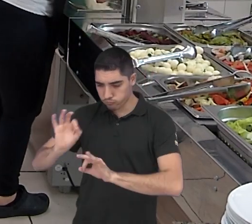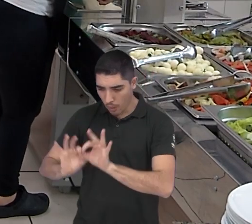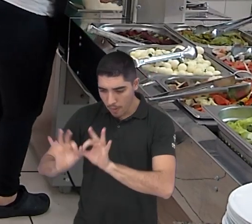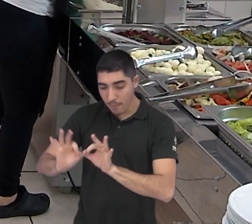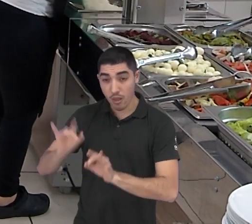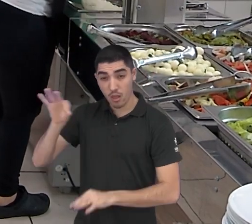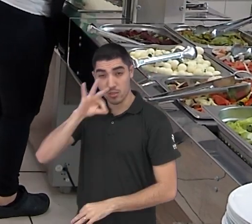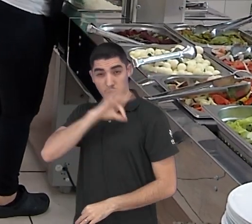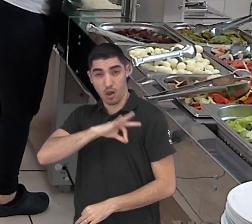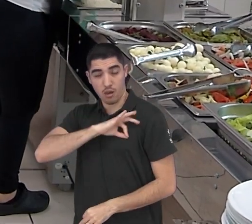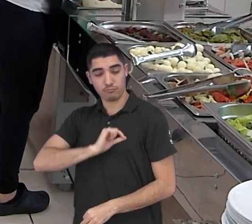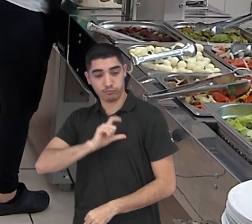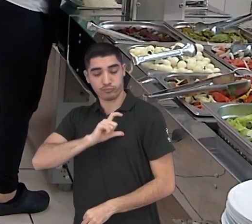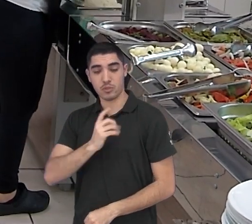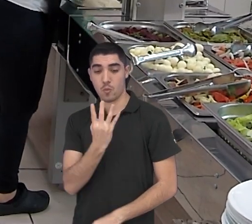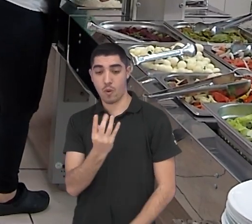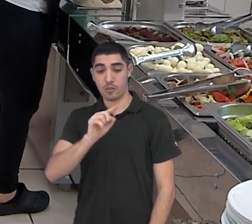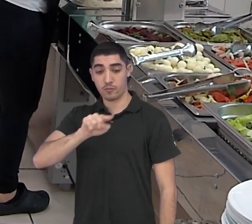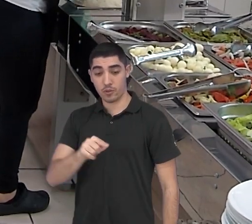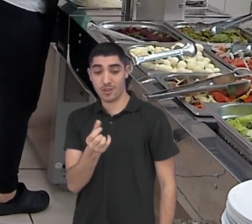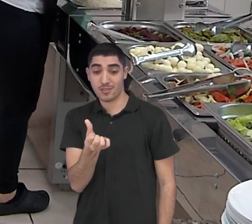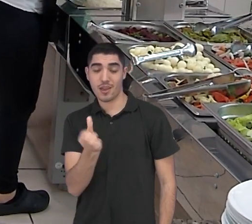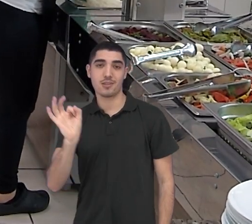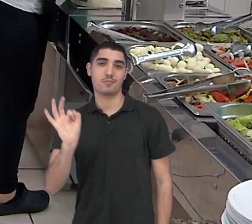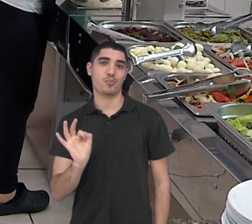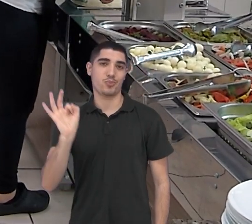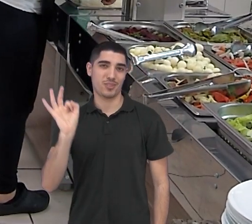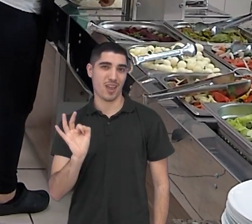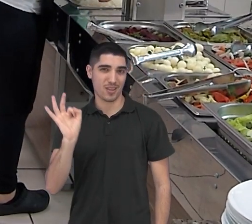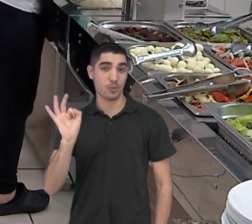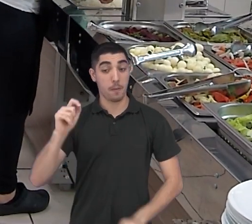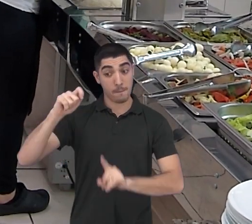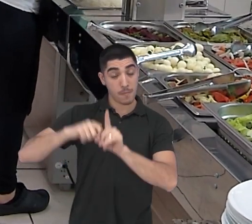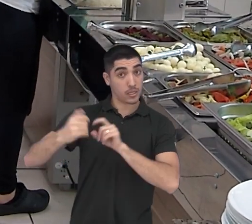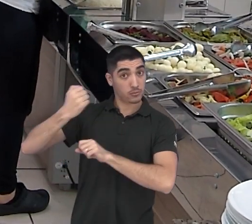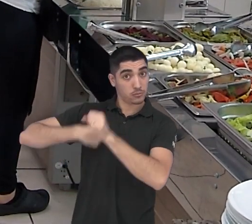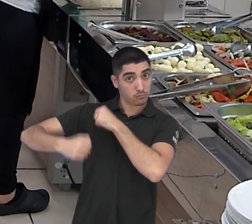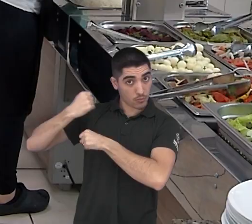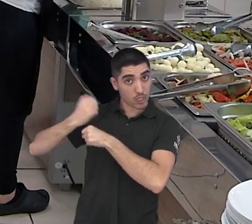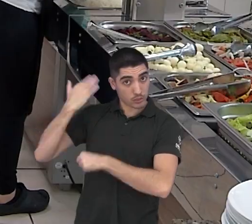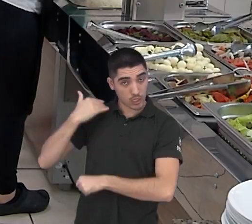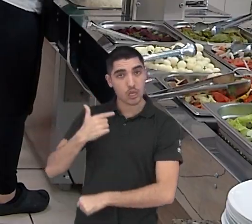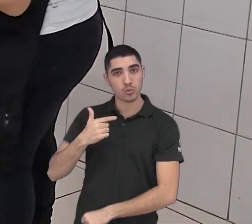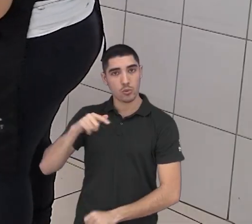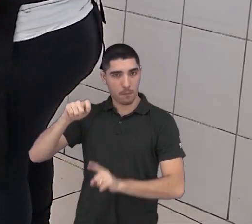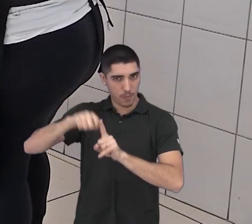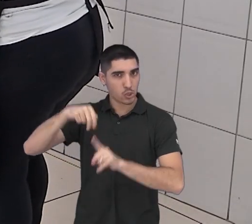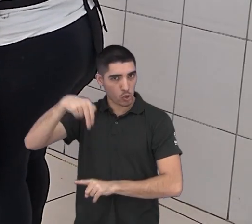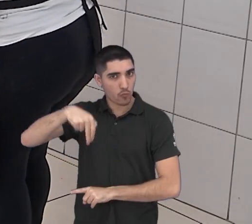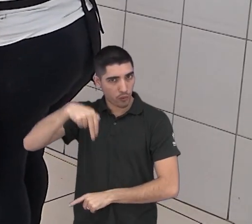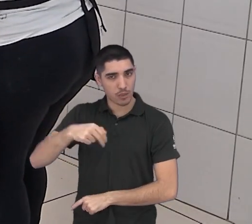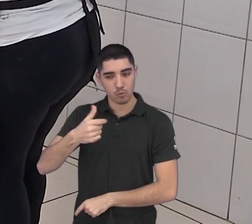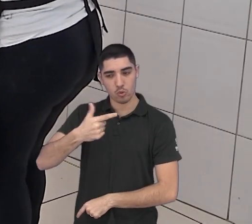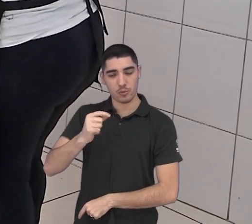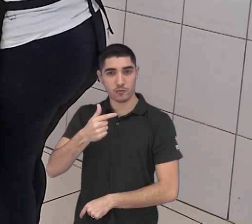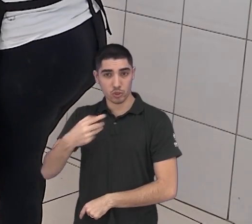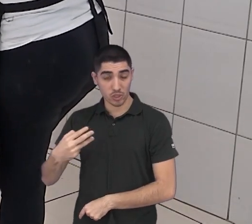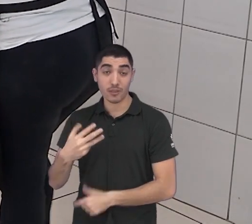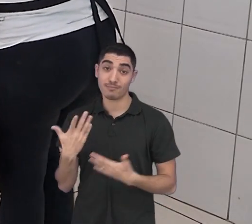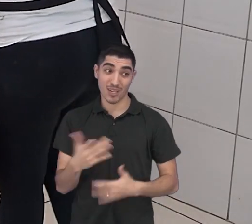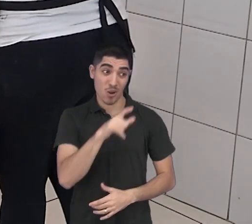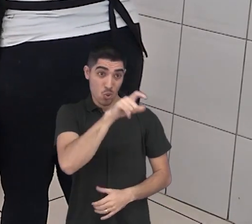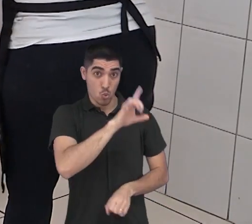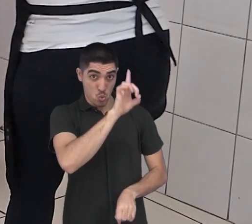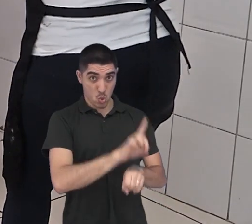comércio teve reajuste de 4,6% em novembro de 2023, gasto que sai do bolso